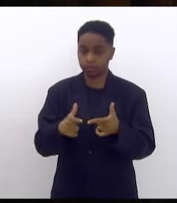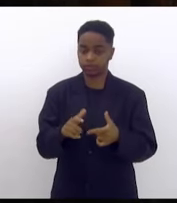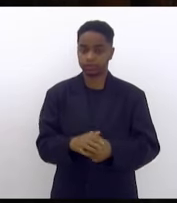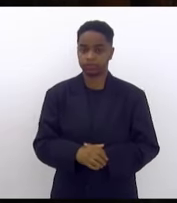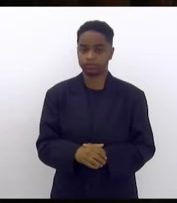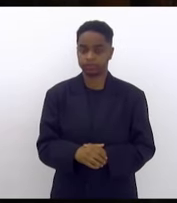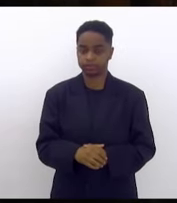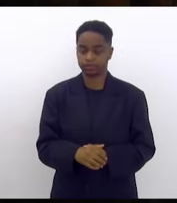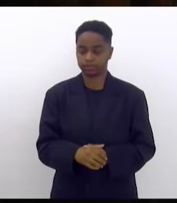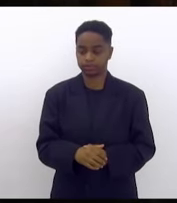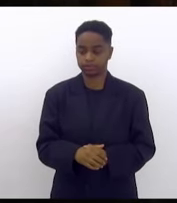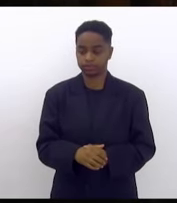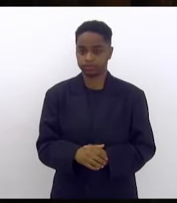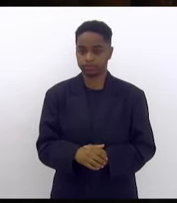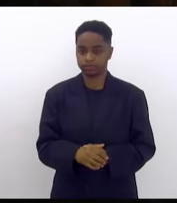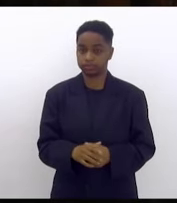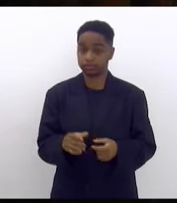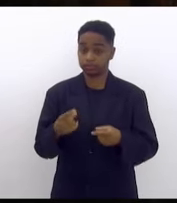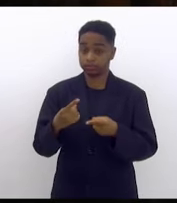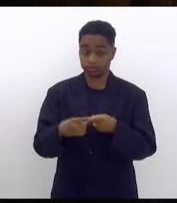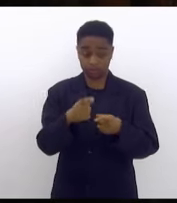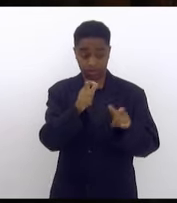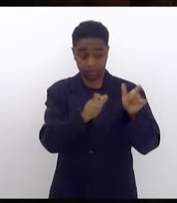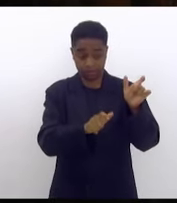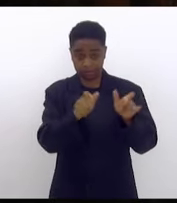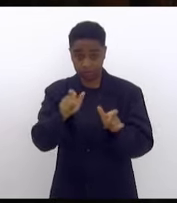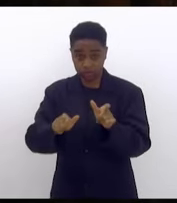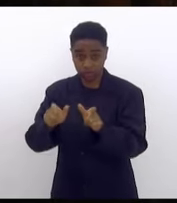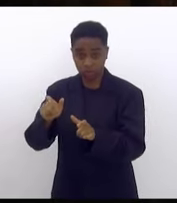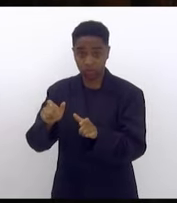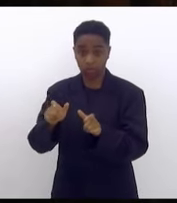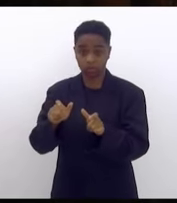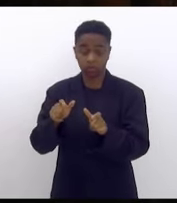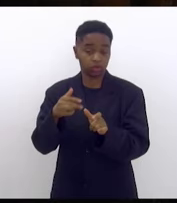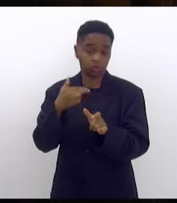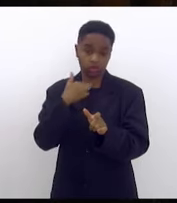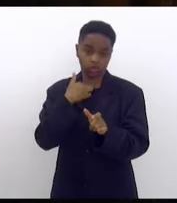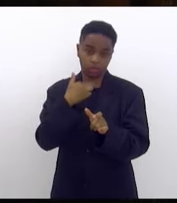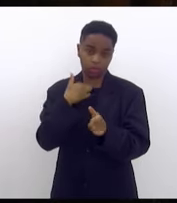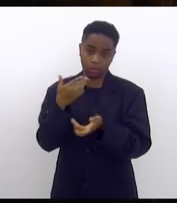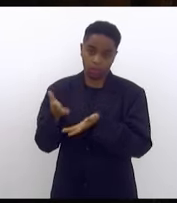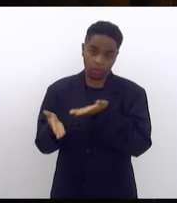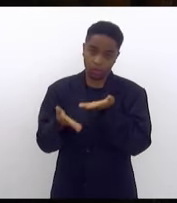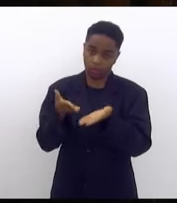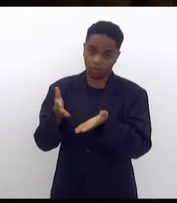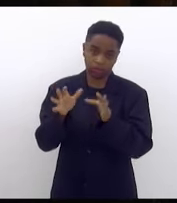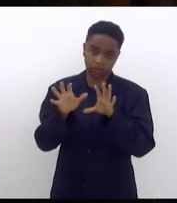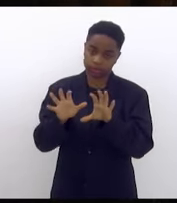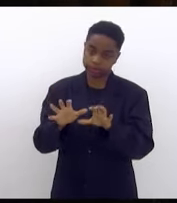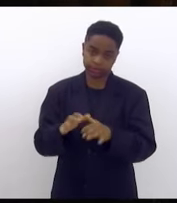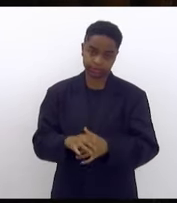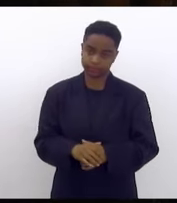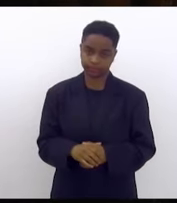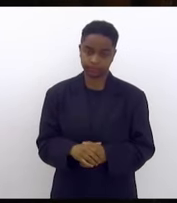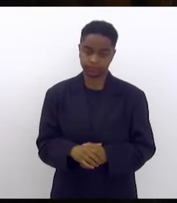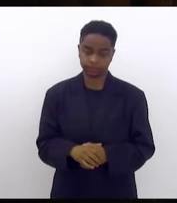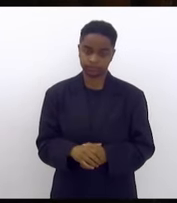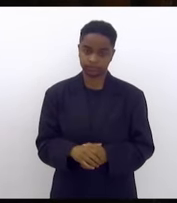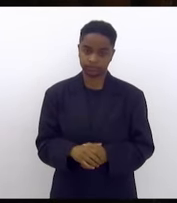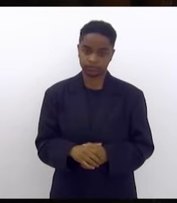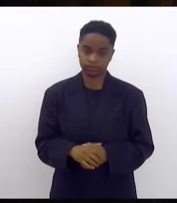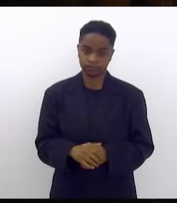olhar, porque o consumidor não pode ser tratado da maneira que está sendo